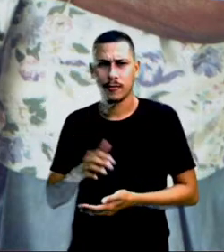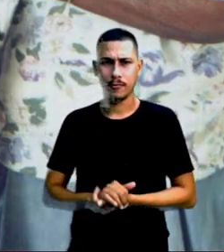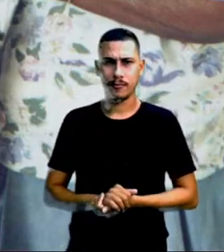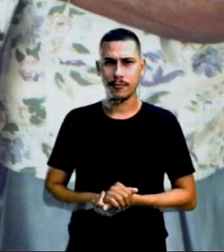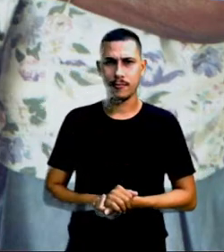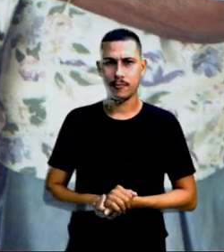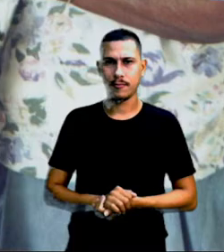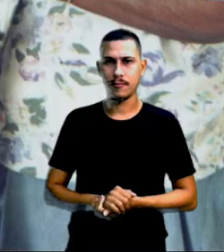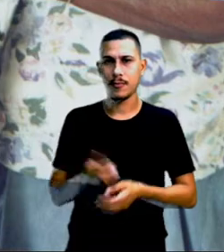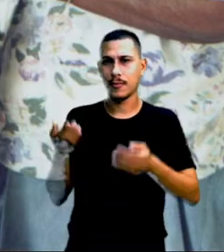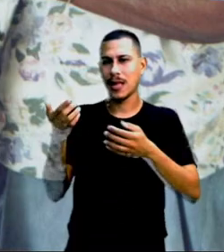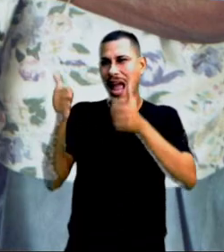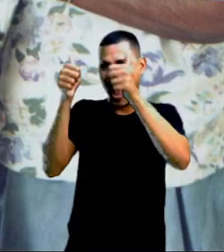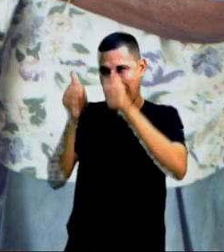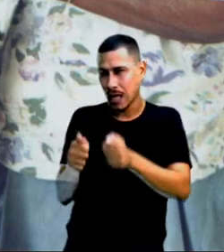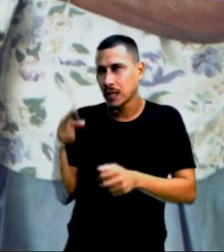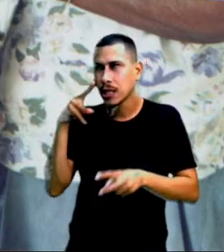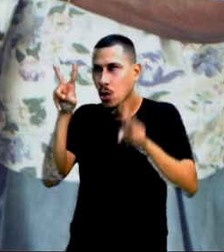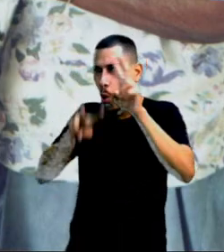em homenagem ao companheiro dela.